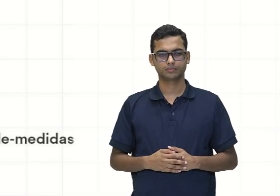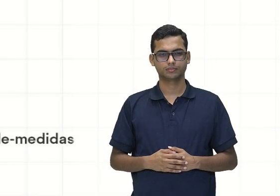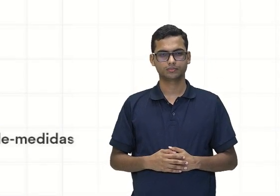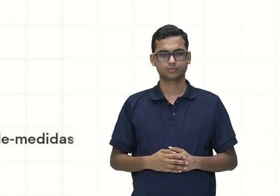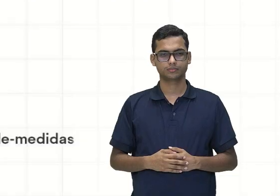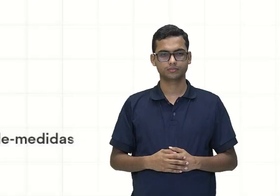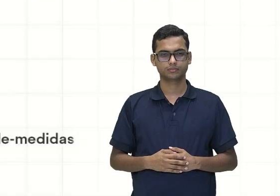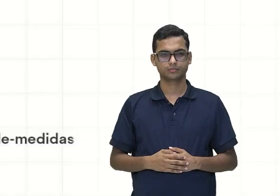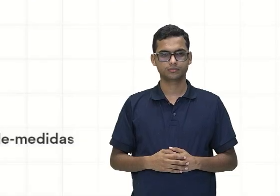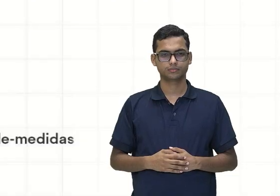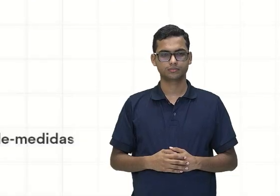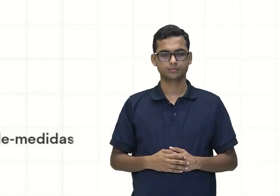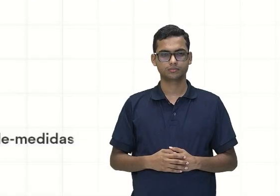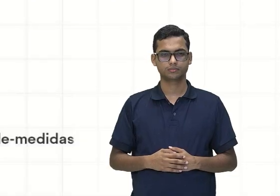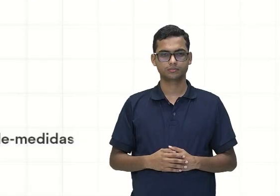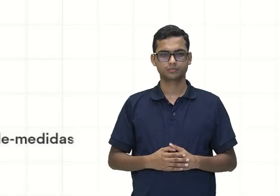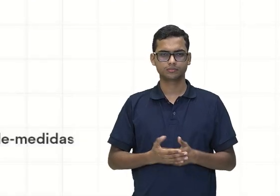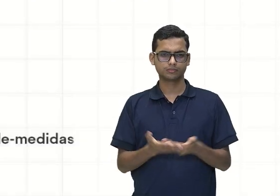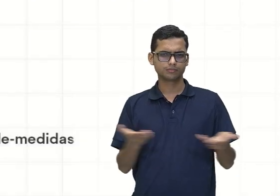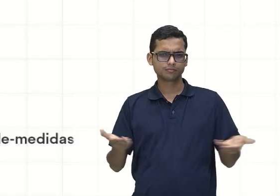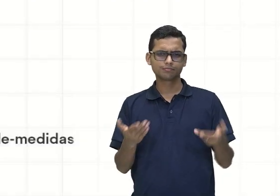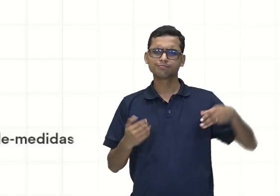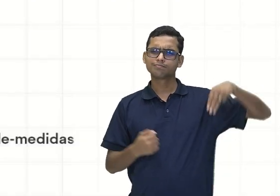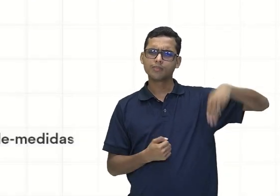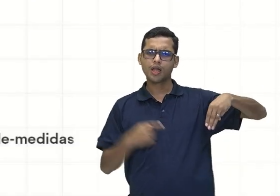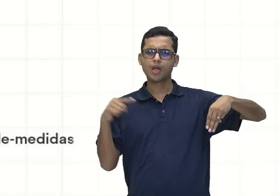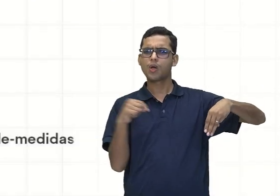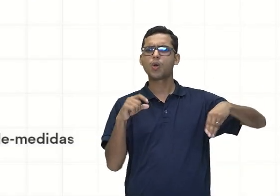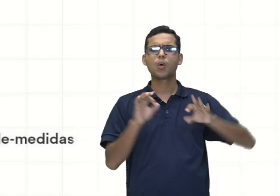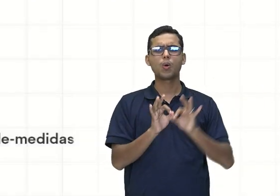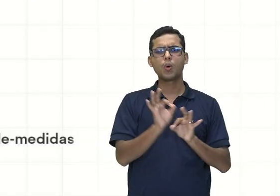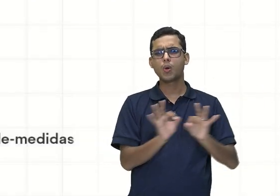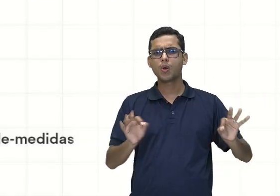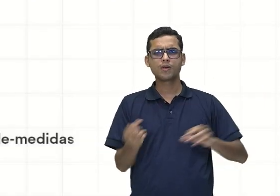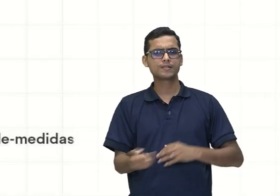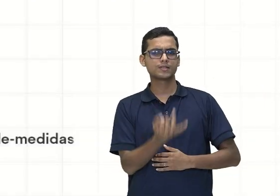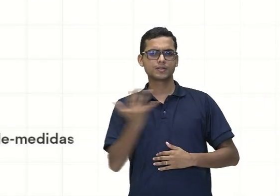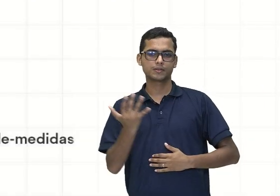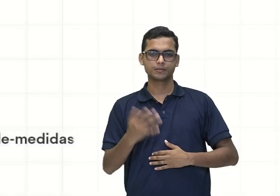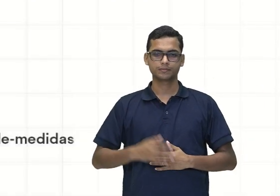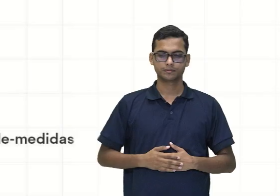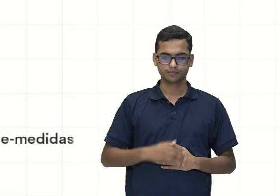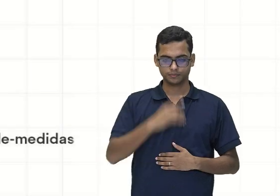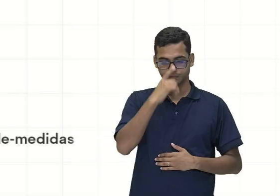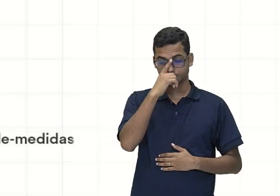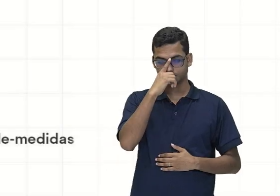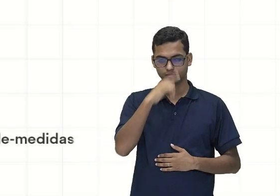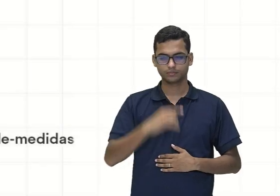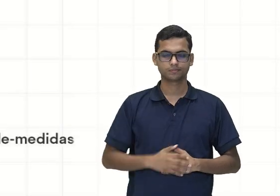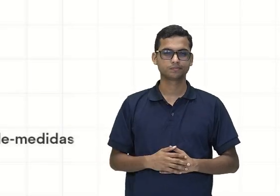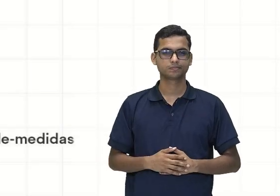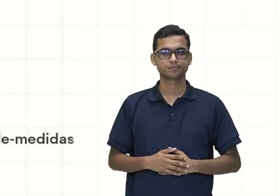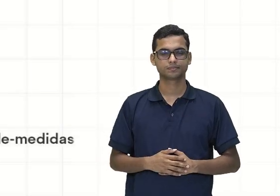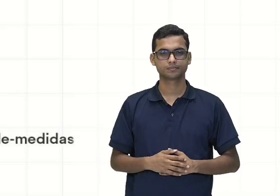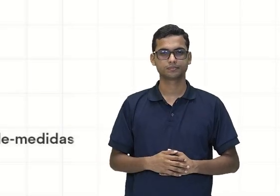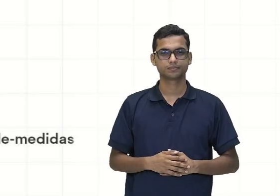Em metros, o comprimento é de, então temos aí, ó,